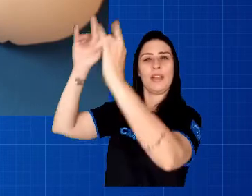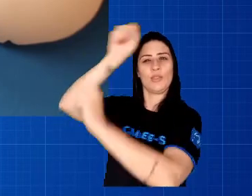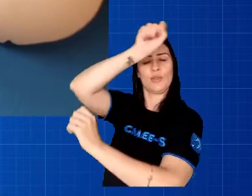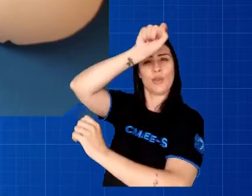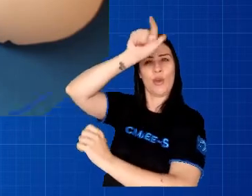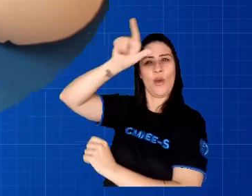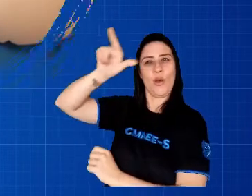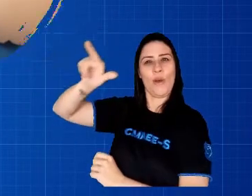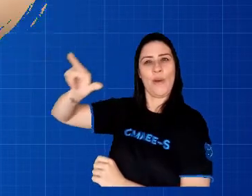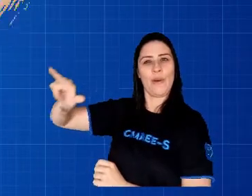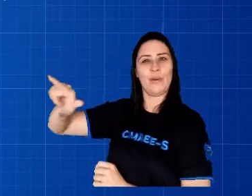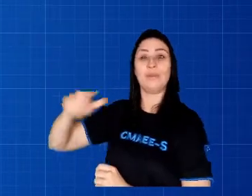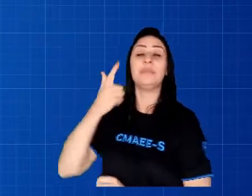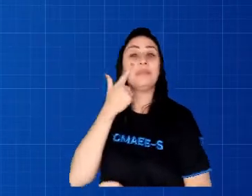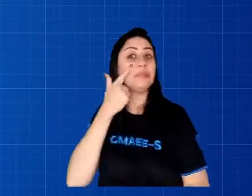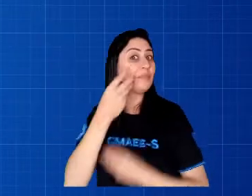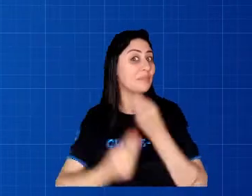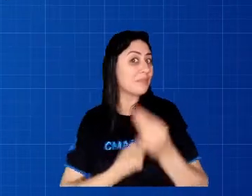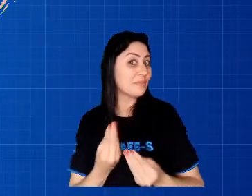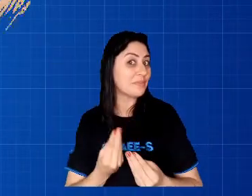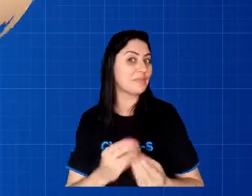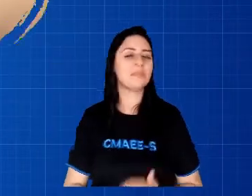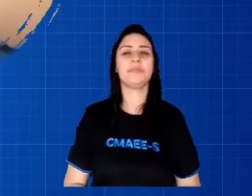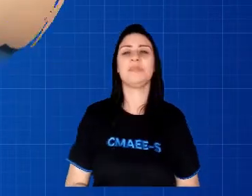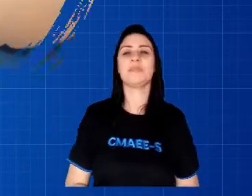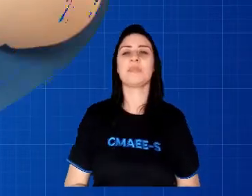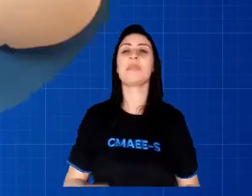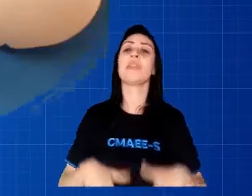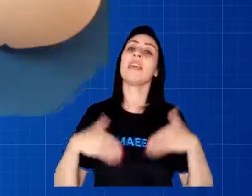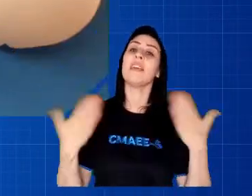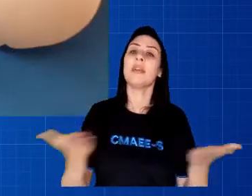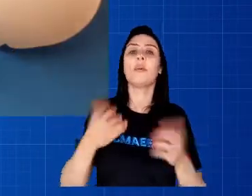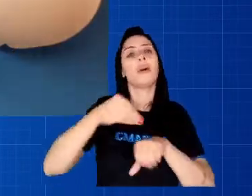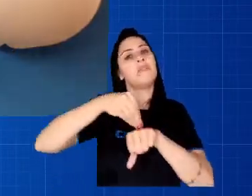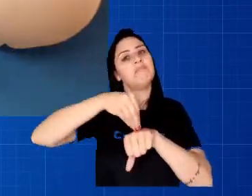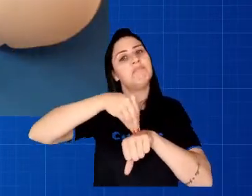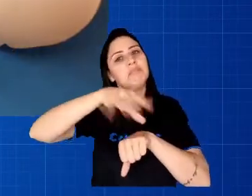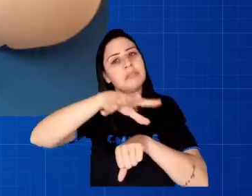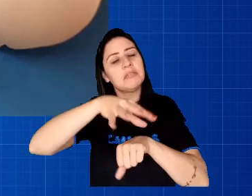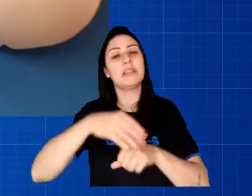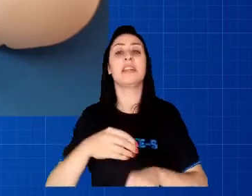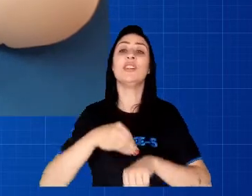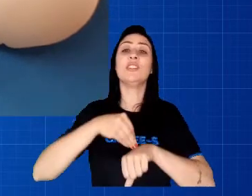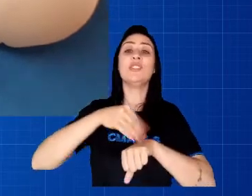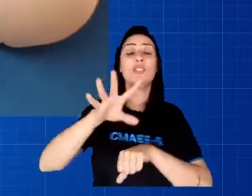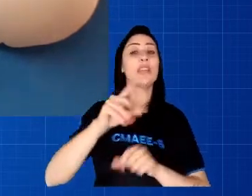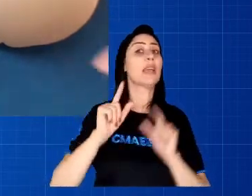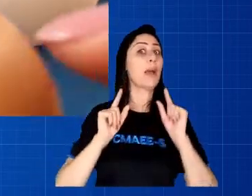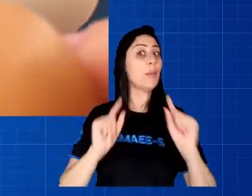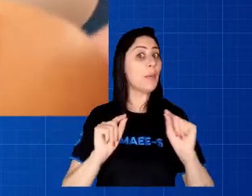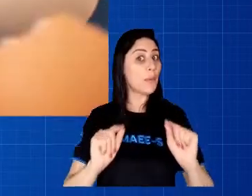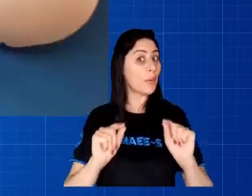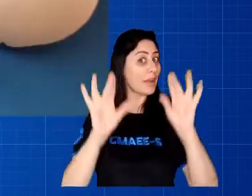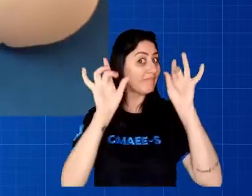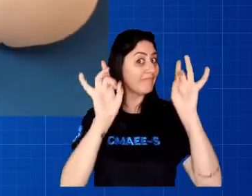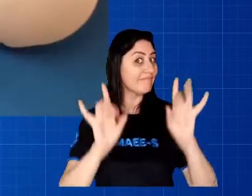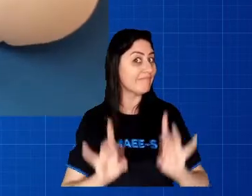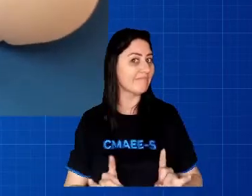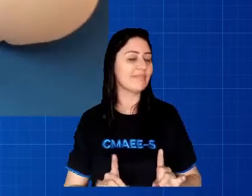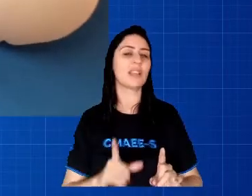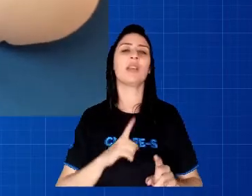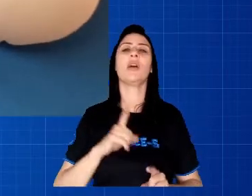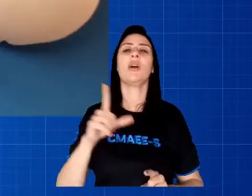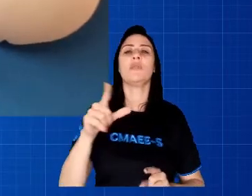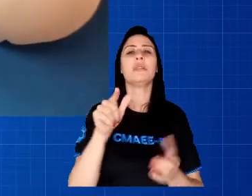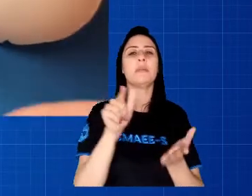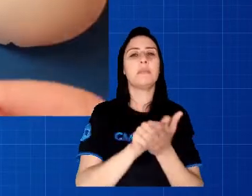ok? Vamos ver como fica? Então, vamos à dica. A grande dica é a seguinte: vamos retirar